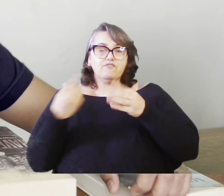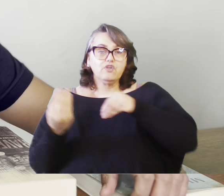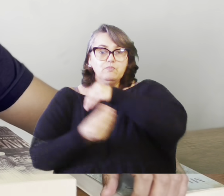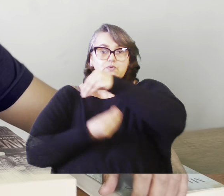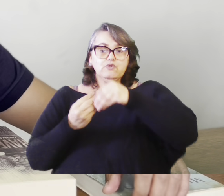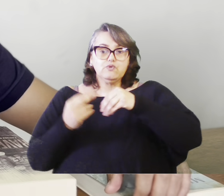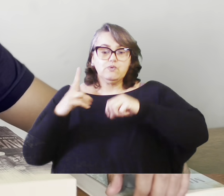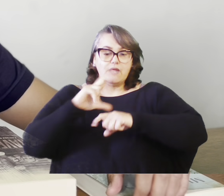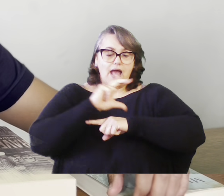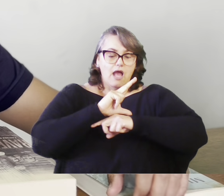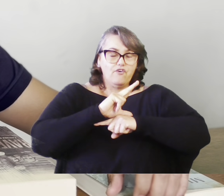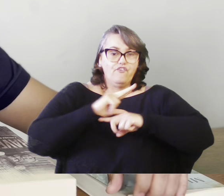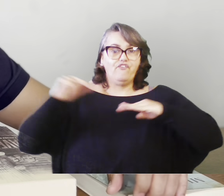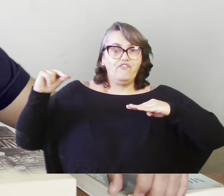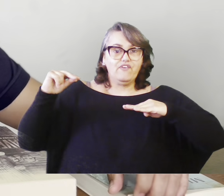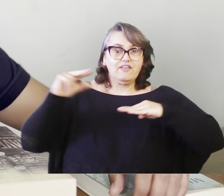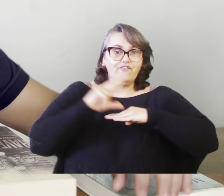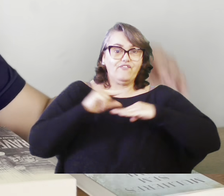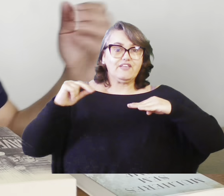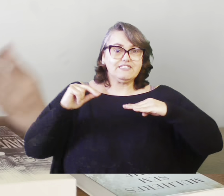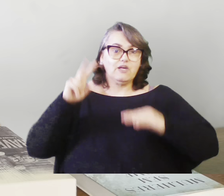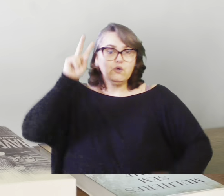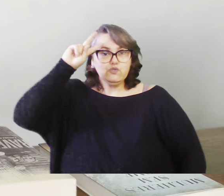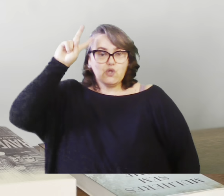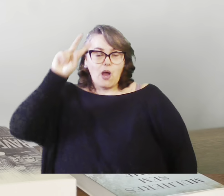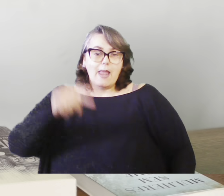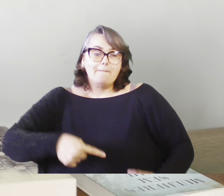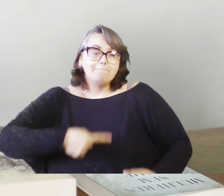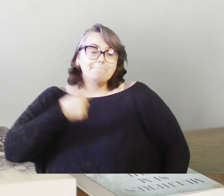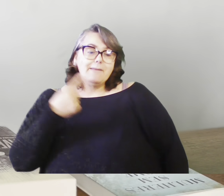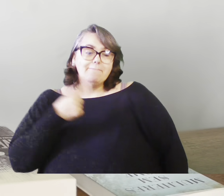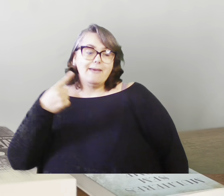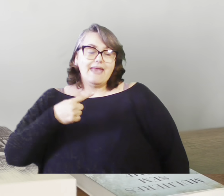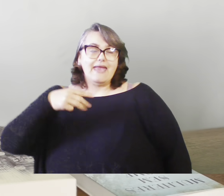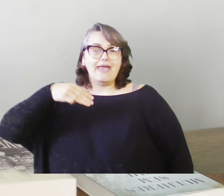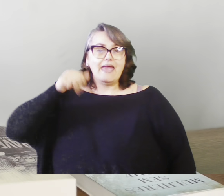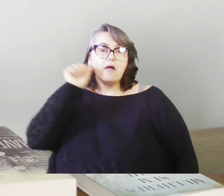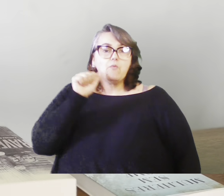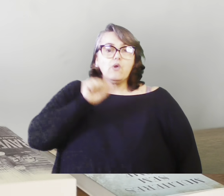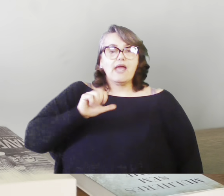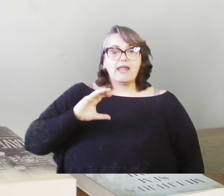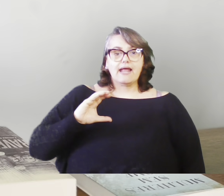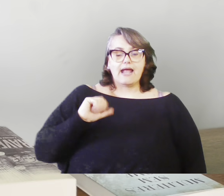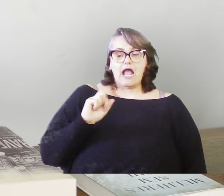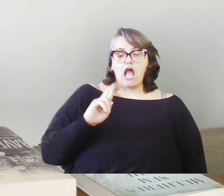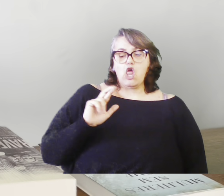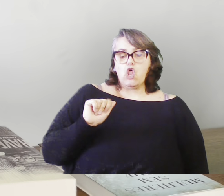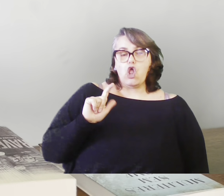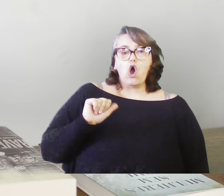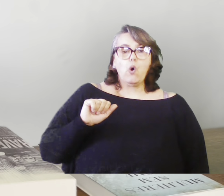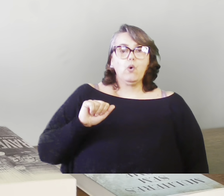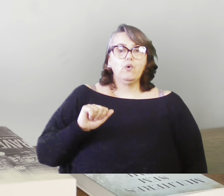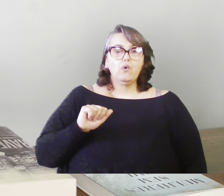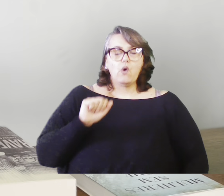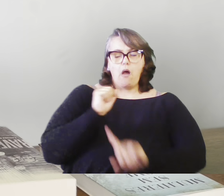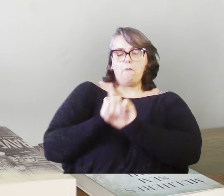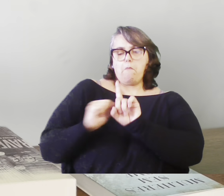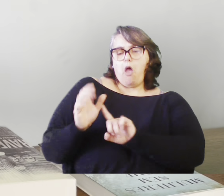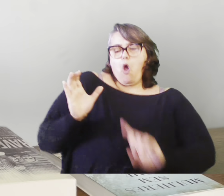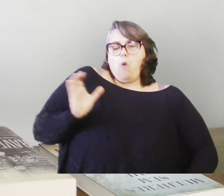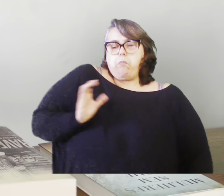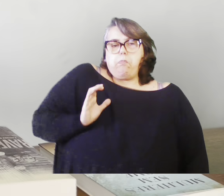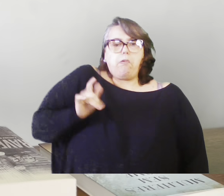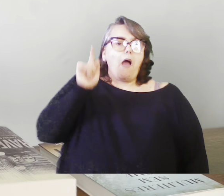que mistura ficção e história. Então, a primeira dessas mulheres é Caroline, uma socialite